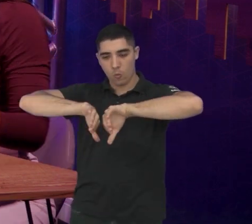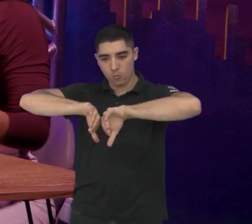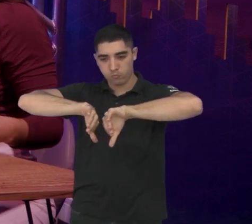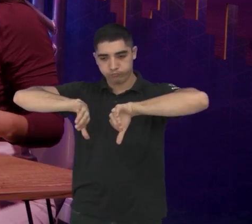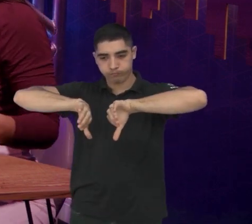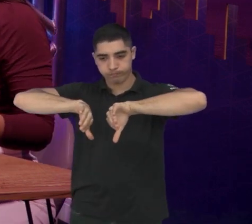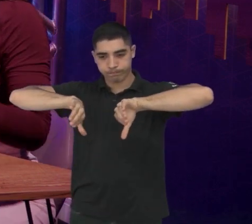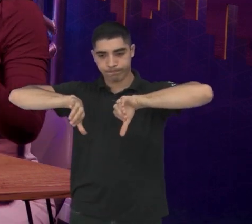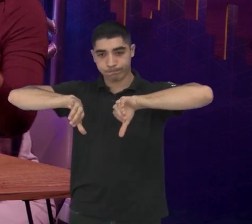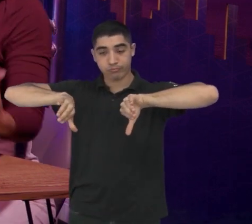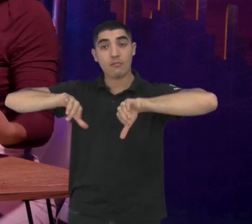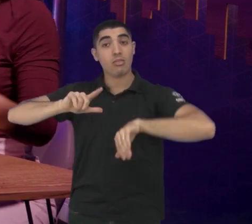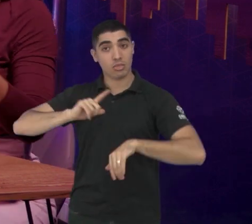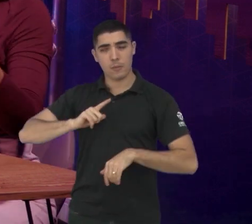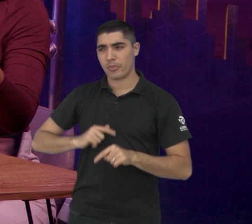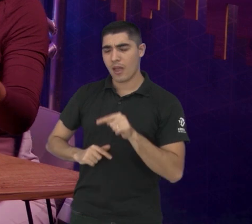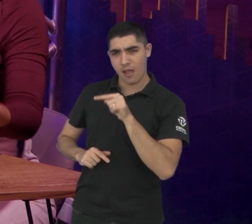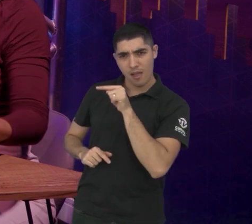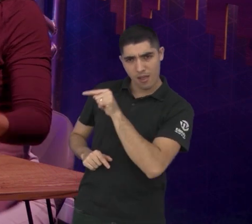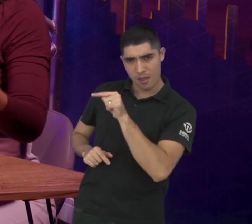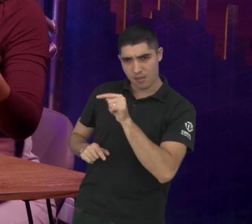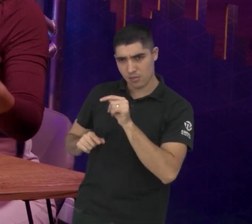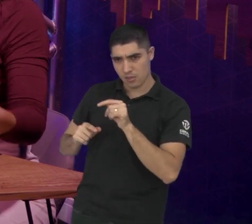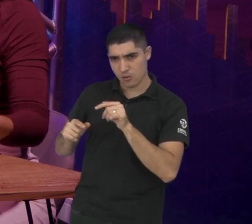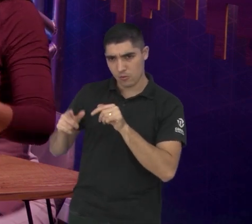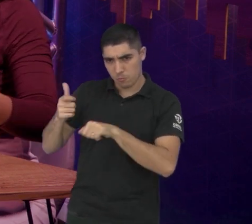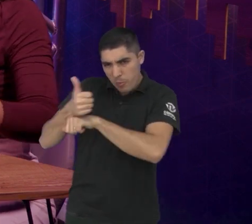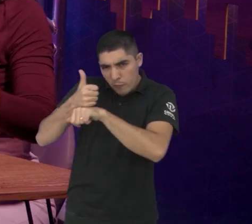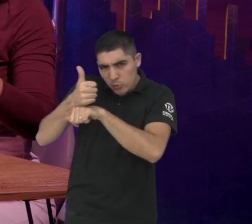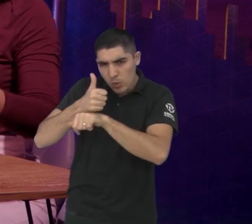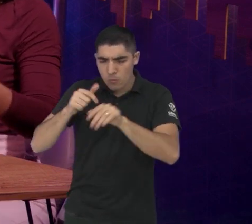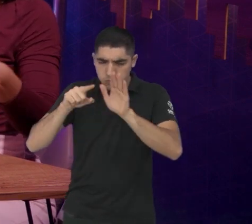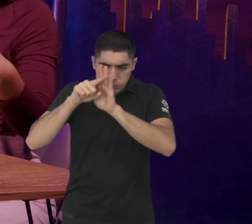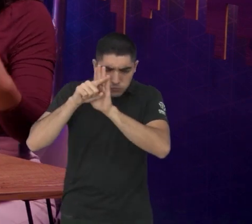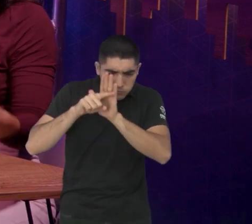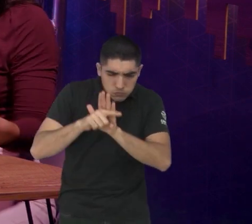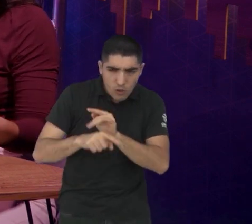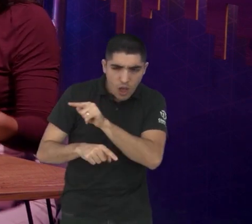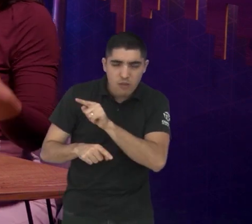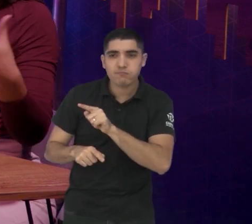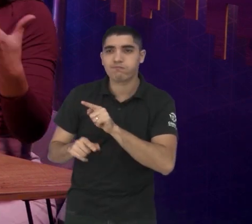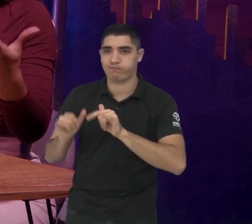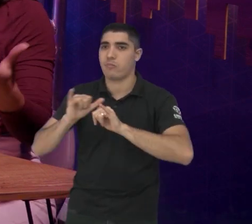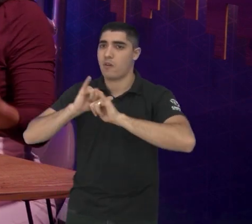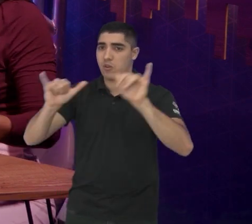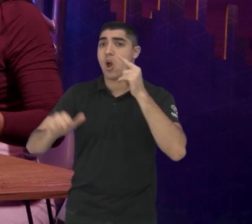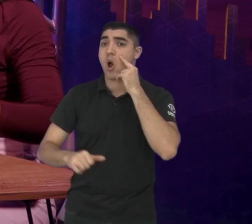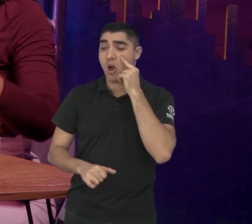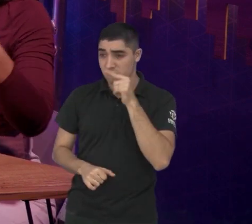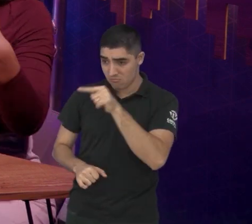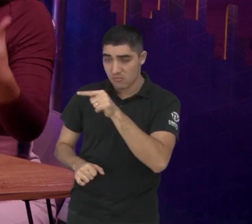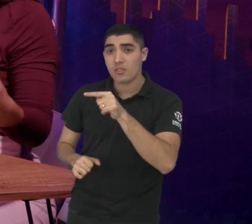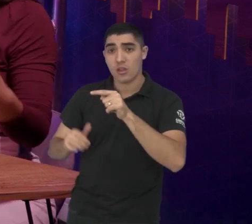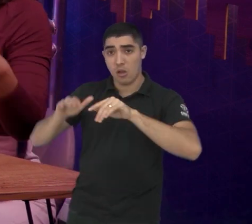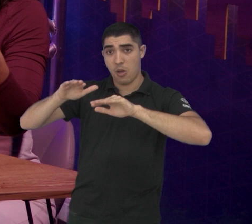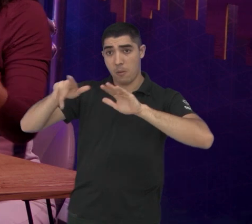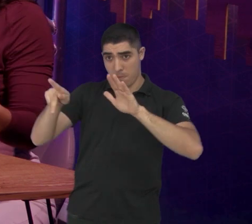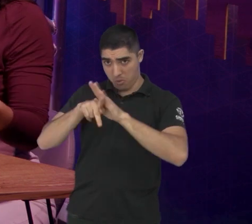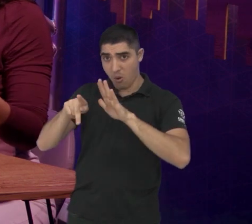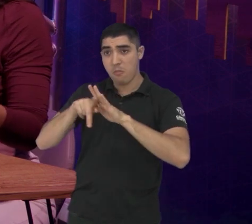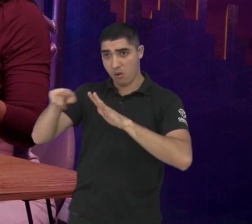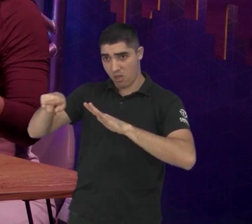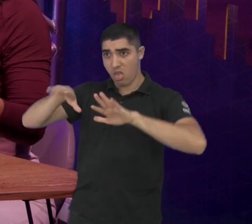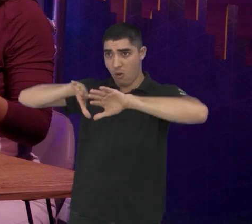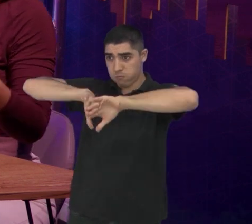está separando. E os cientistas estudiosos são unânimes em falar que vai